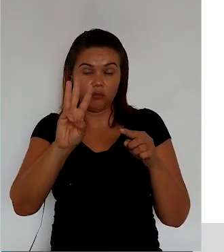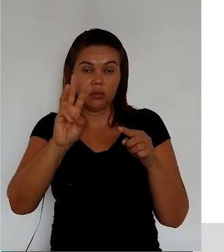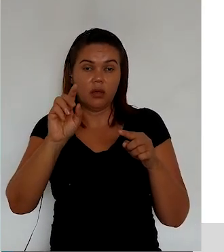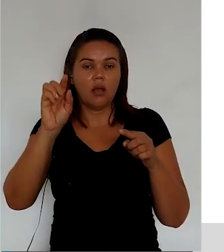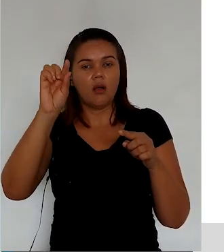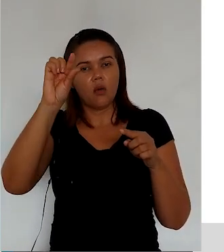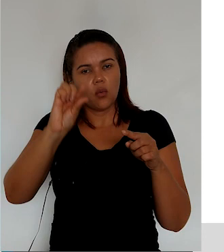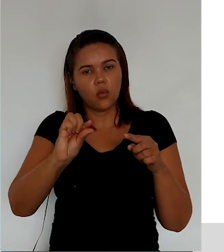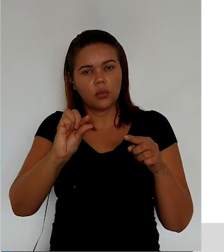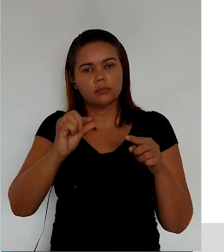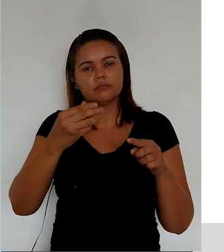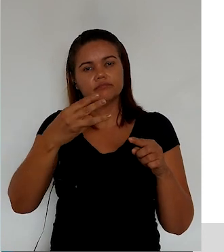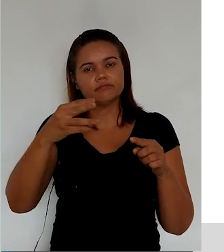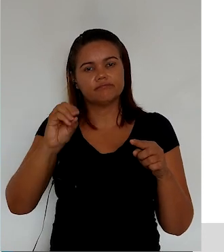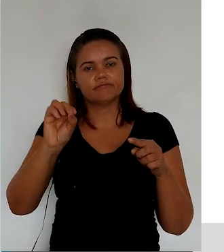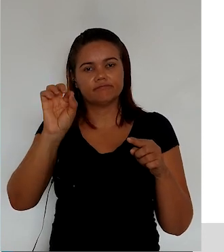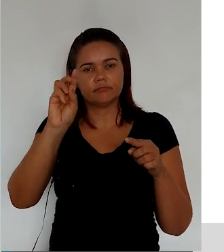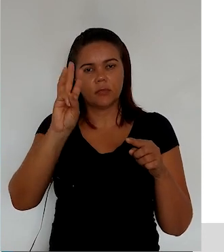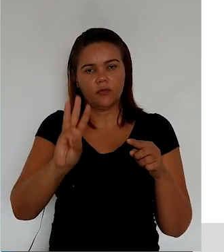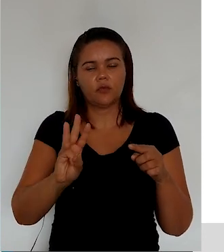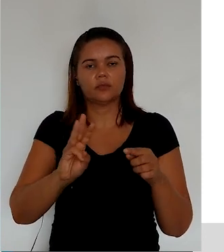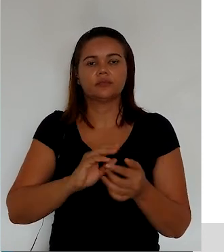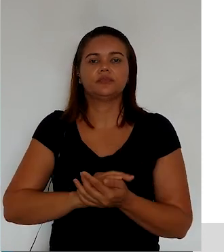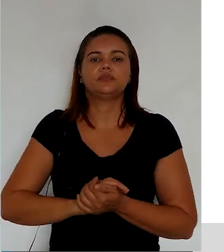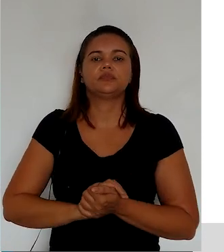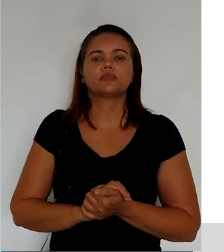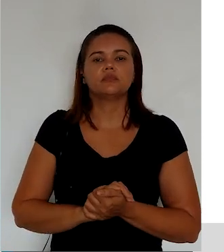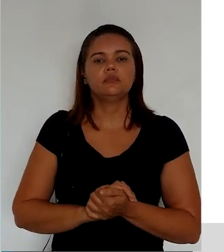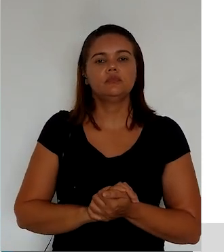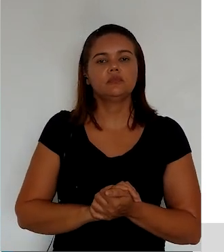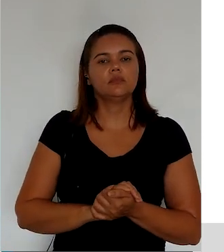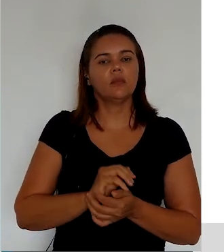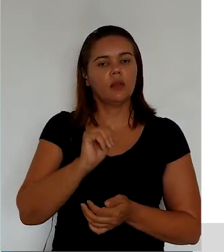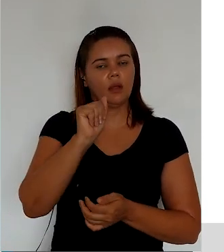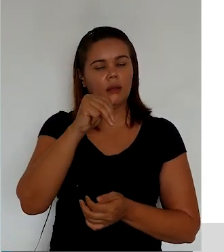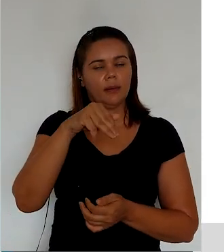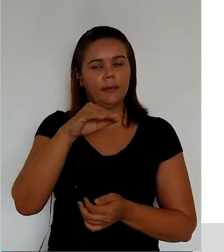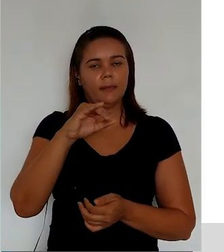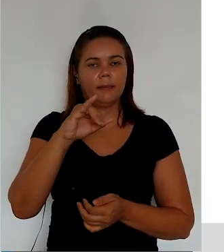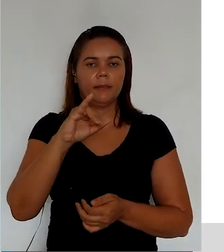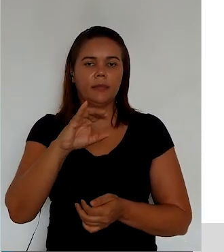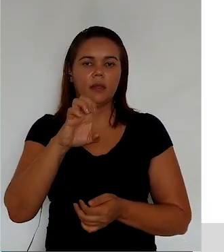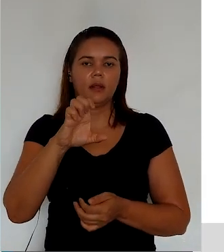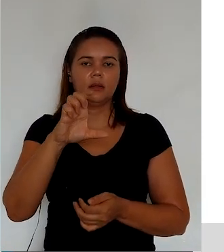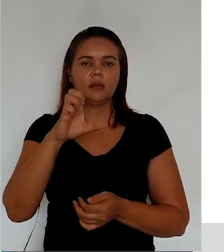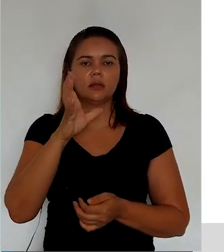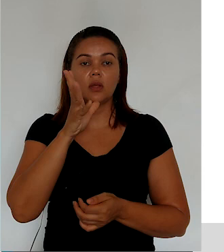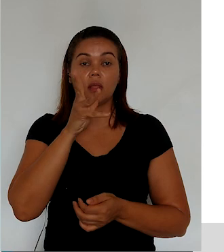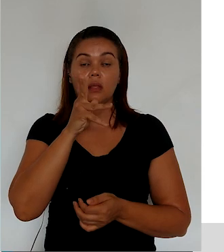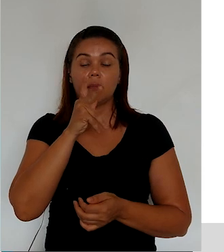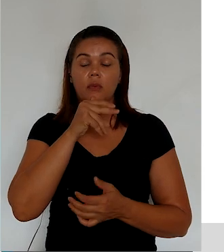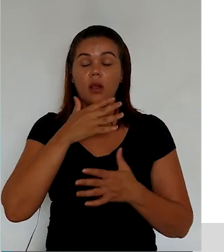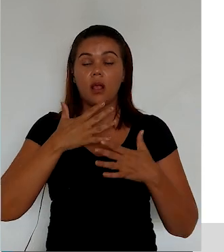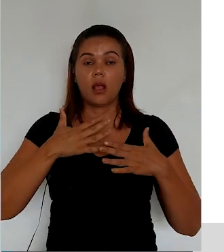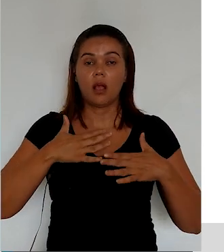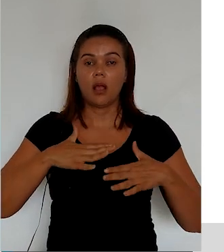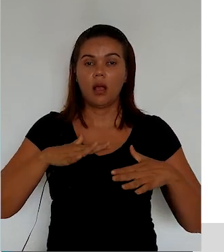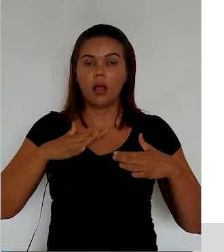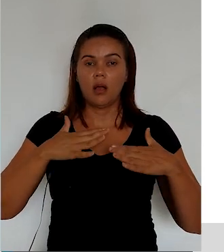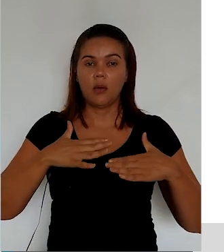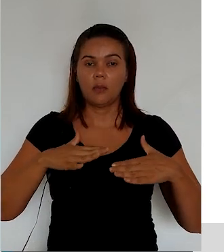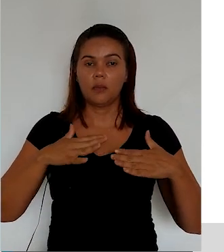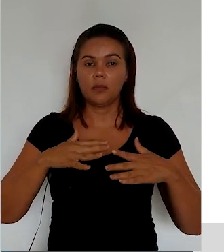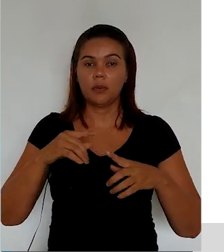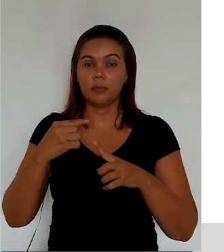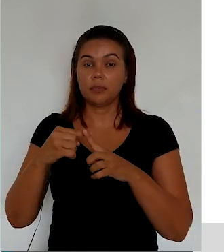Os neurônios amielínicos conduzem o impulso de forma lenta, por meio